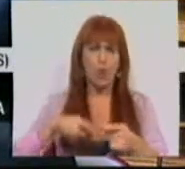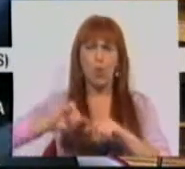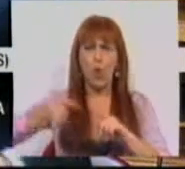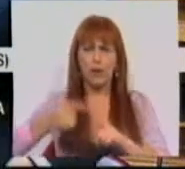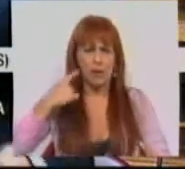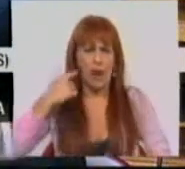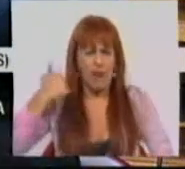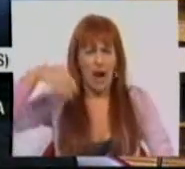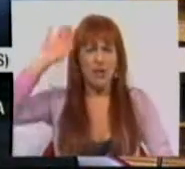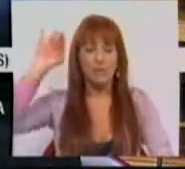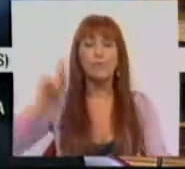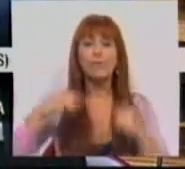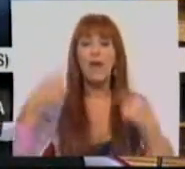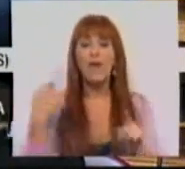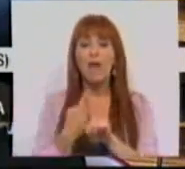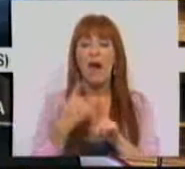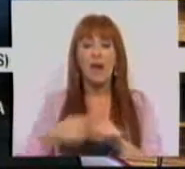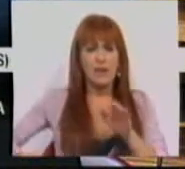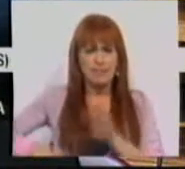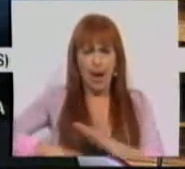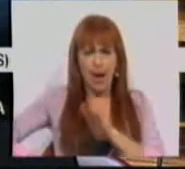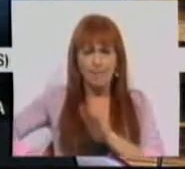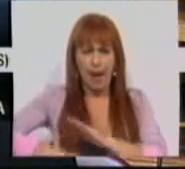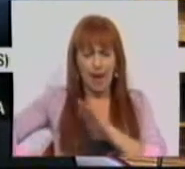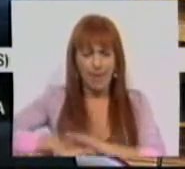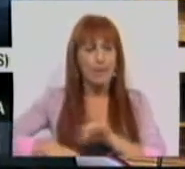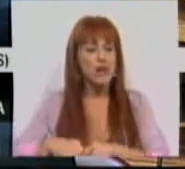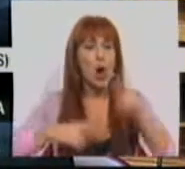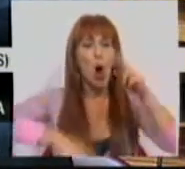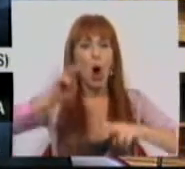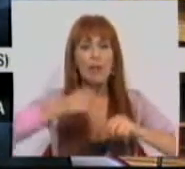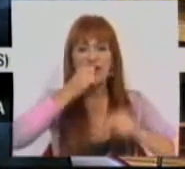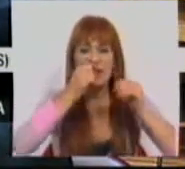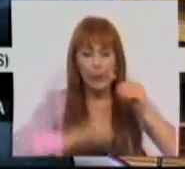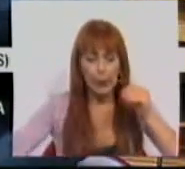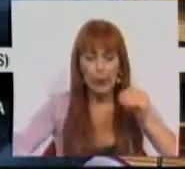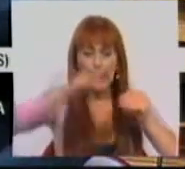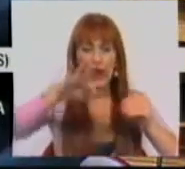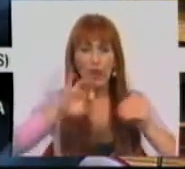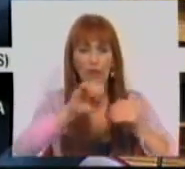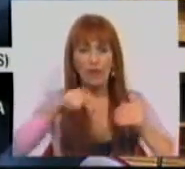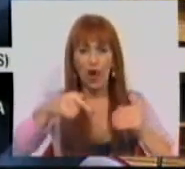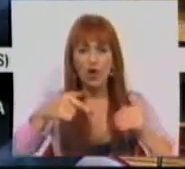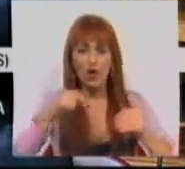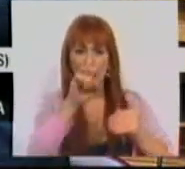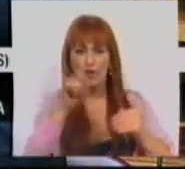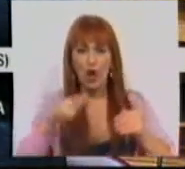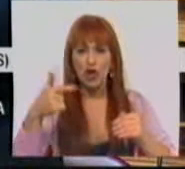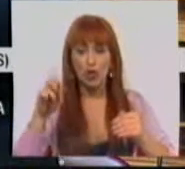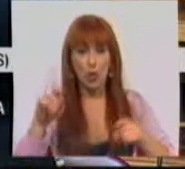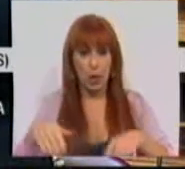ano, existiam várias pressões para que as obras da barragem do Foz Tua fossem